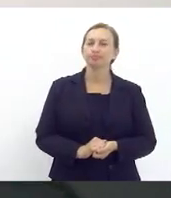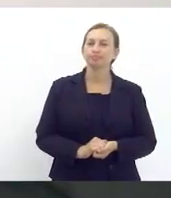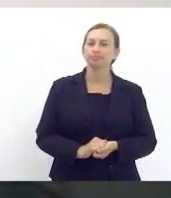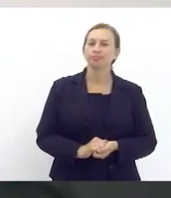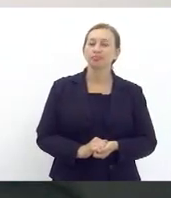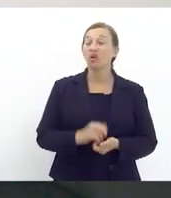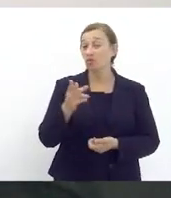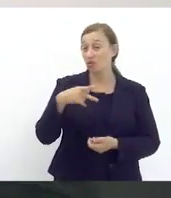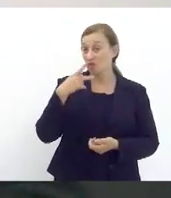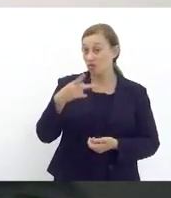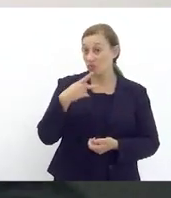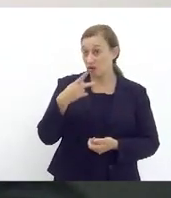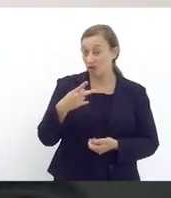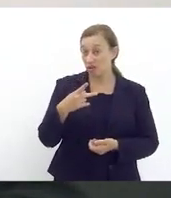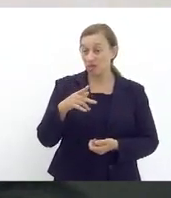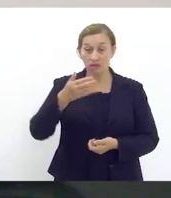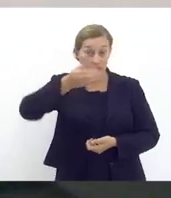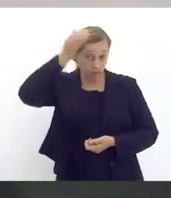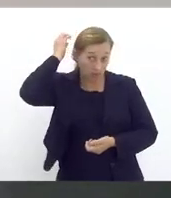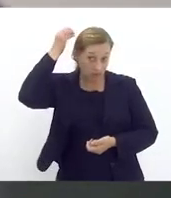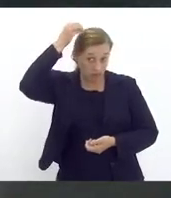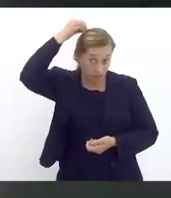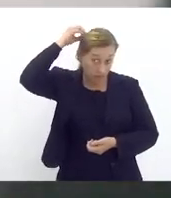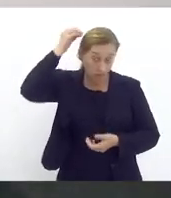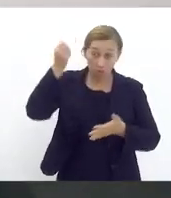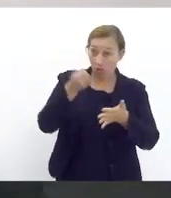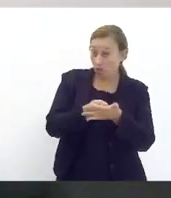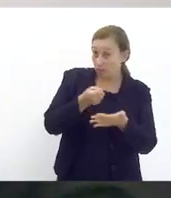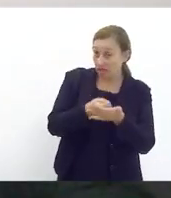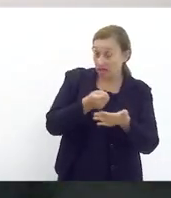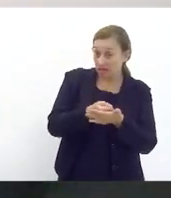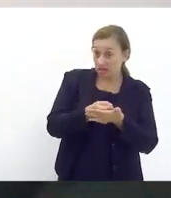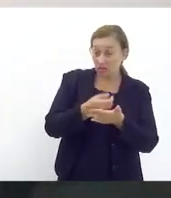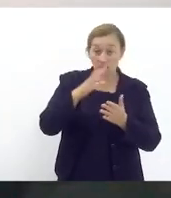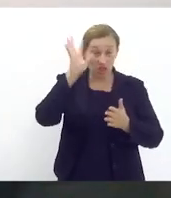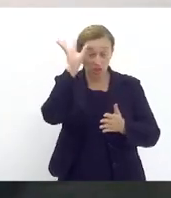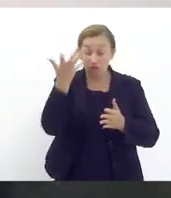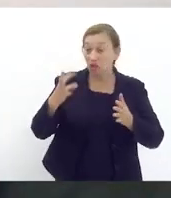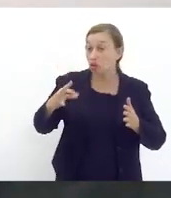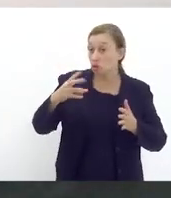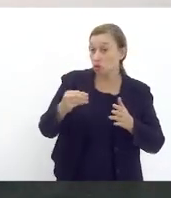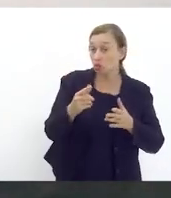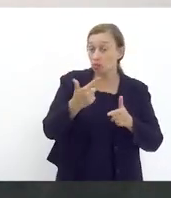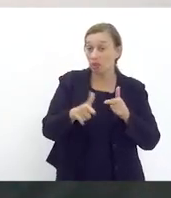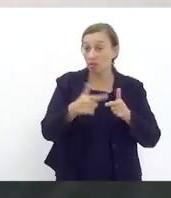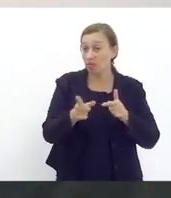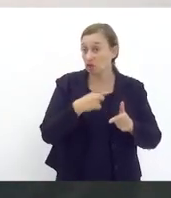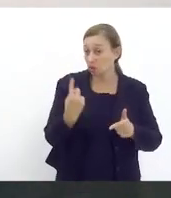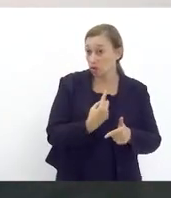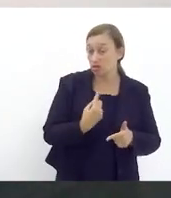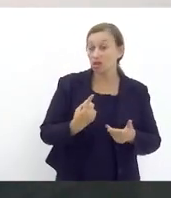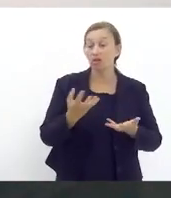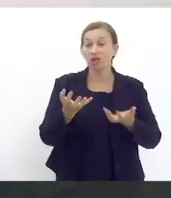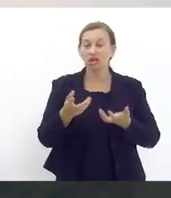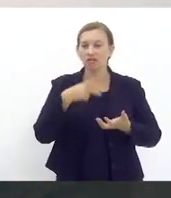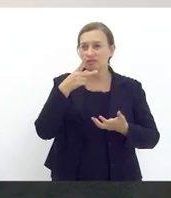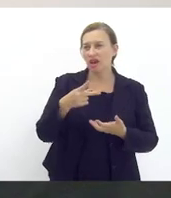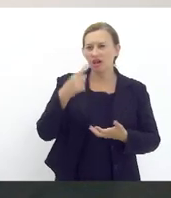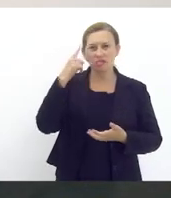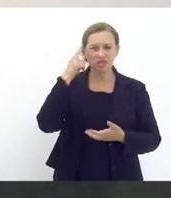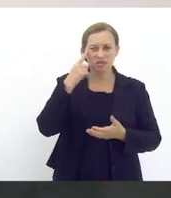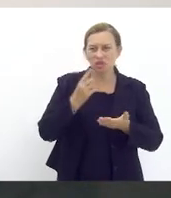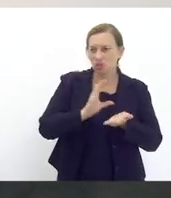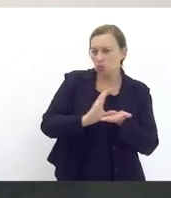e quando eu falo que a Paulo Gustavo não tem obrigação de dar conta de resolver todos os nossos problemas eu queria também dizer que inclusive na Perspectiva